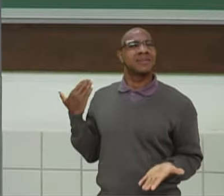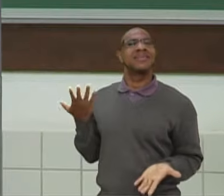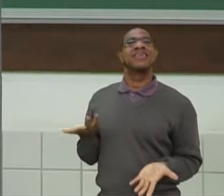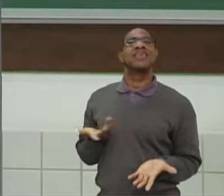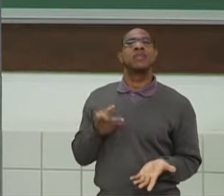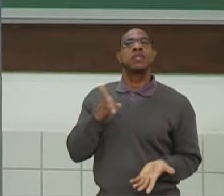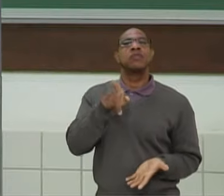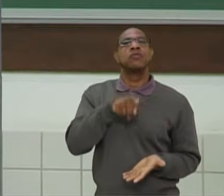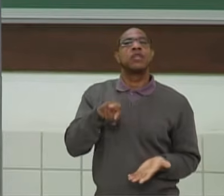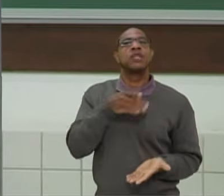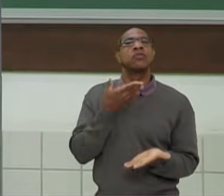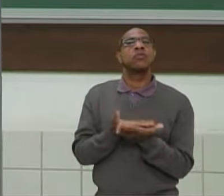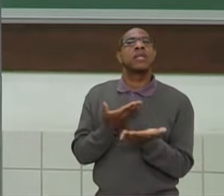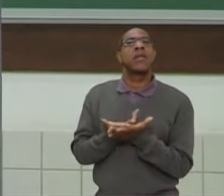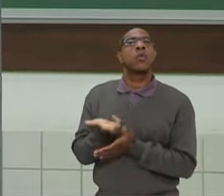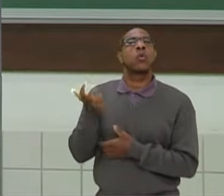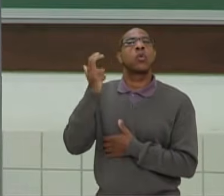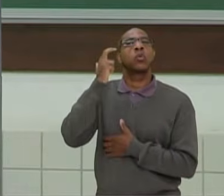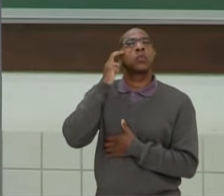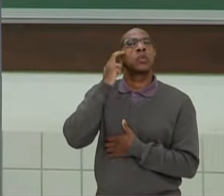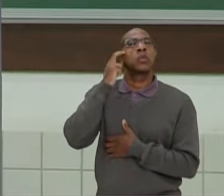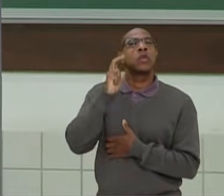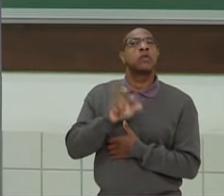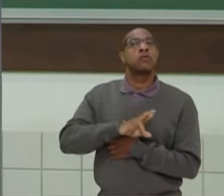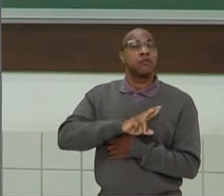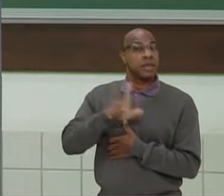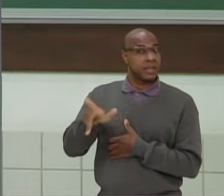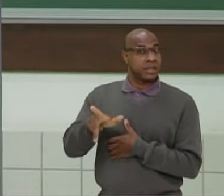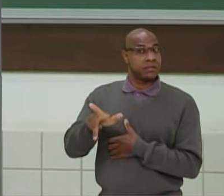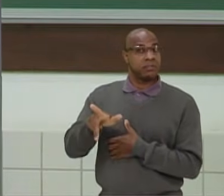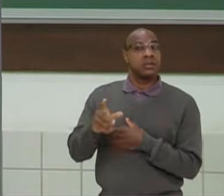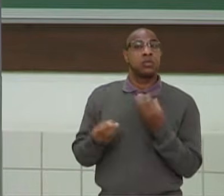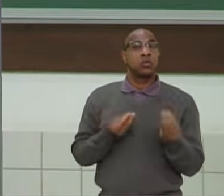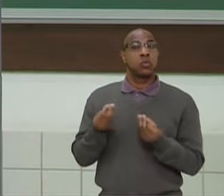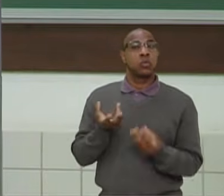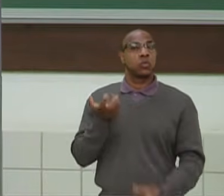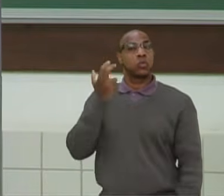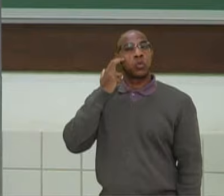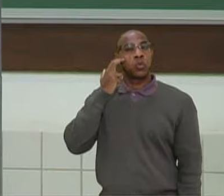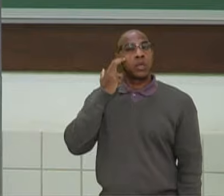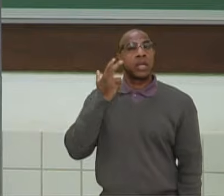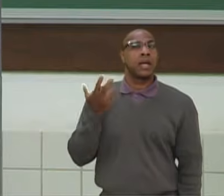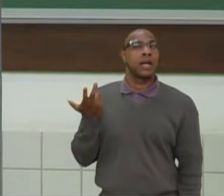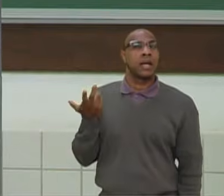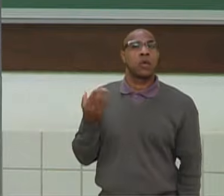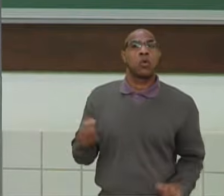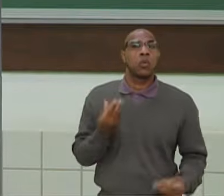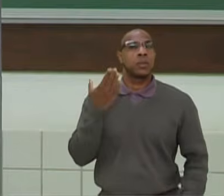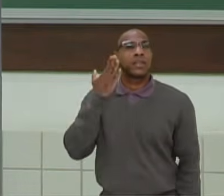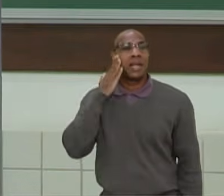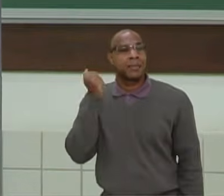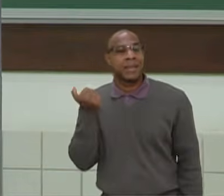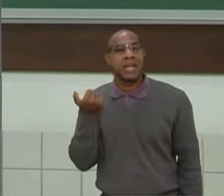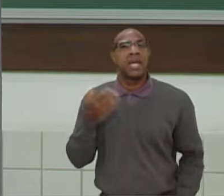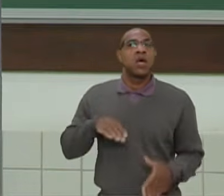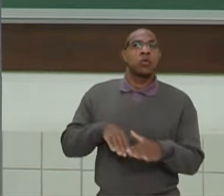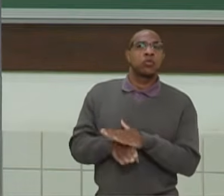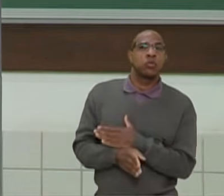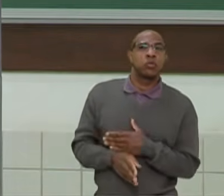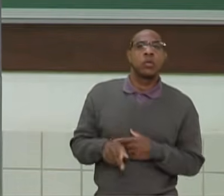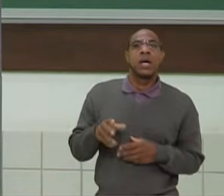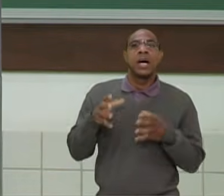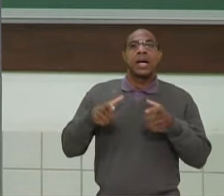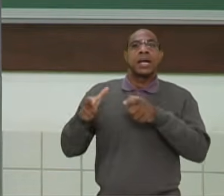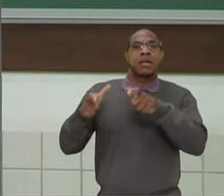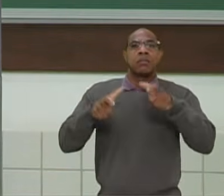vocês estudaram cultura, mas em outro sentido, né? Era cultura lá como saberes e costumes de cada